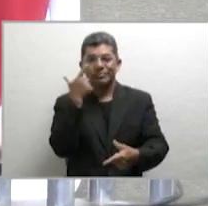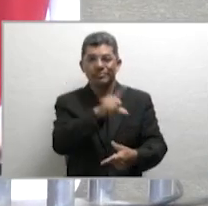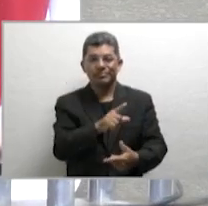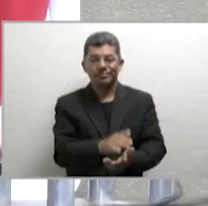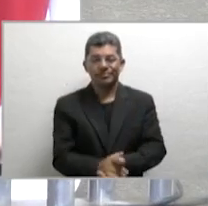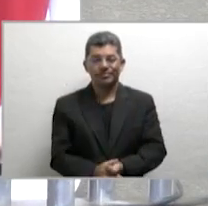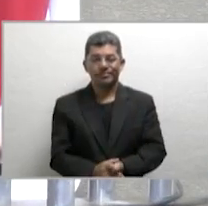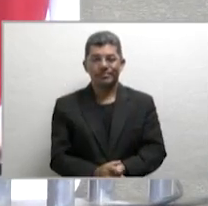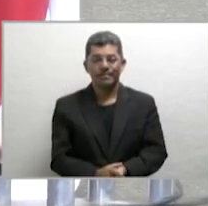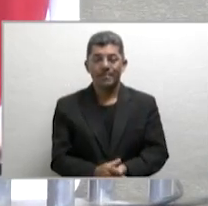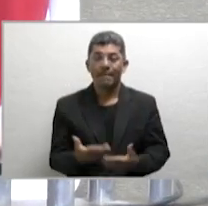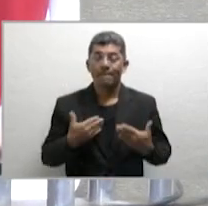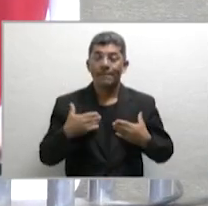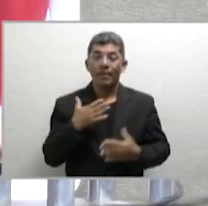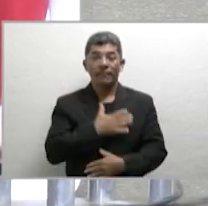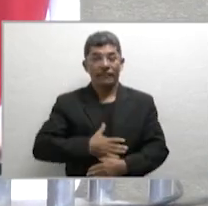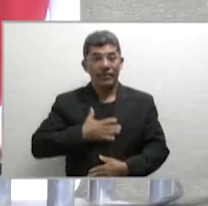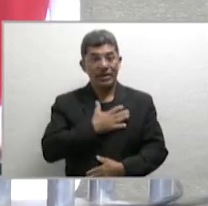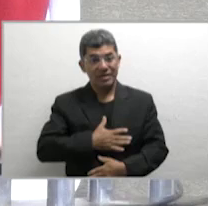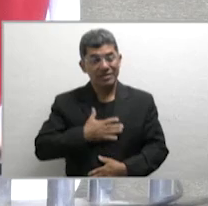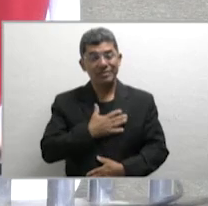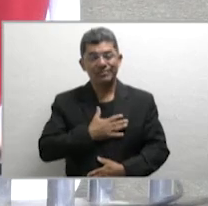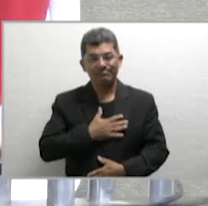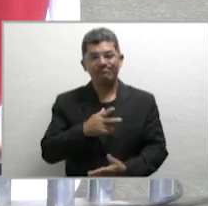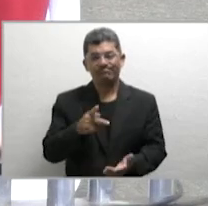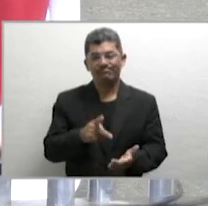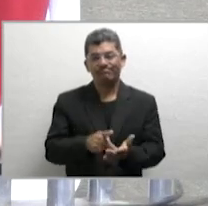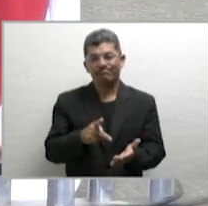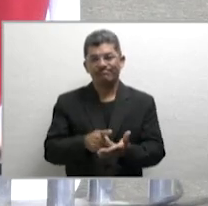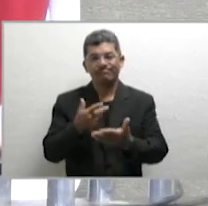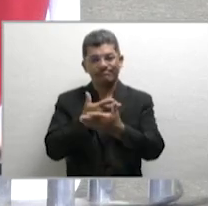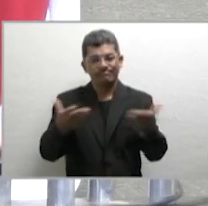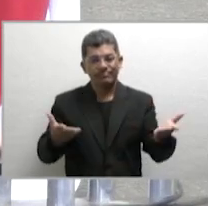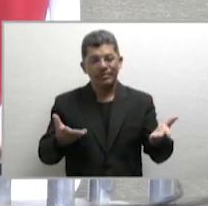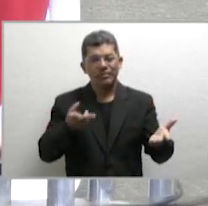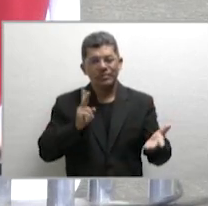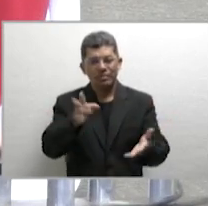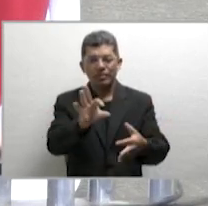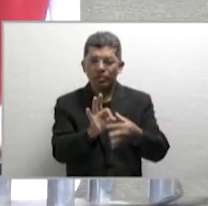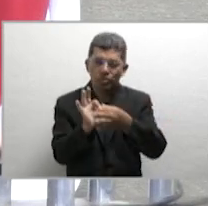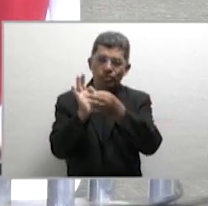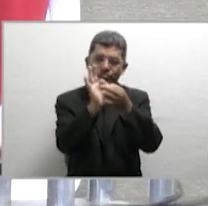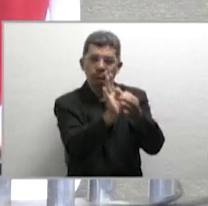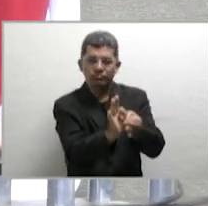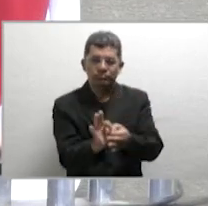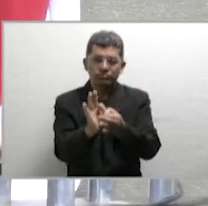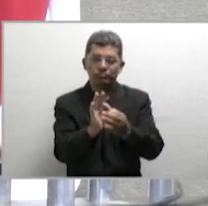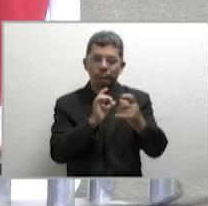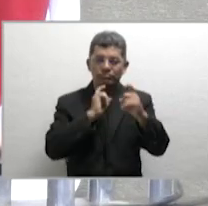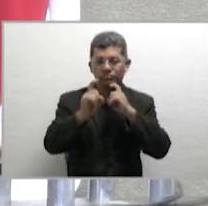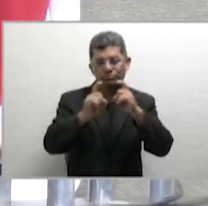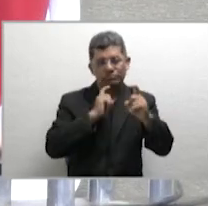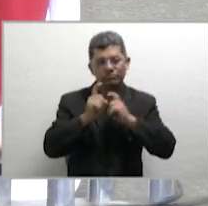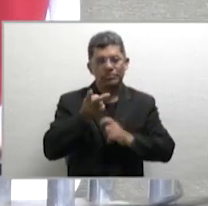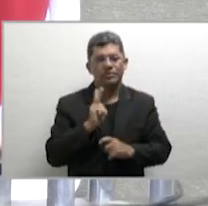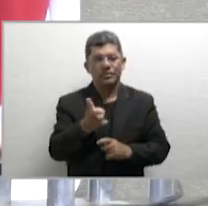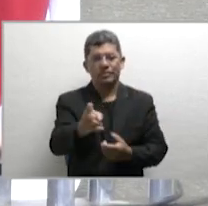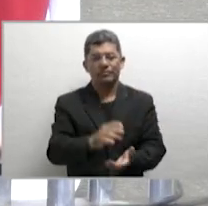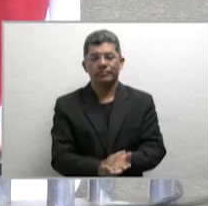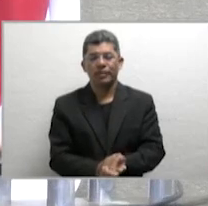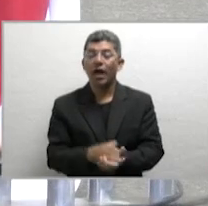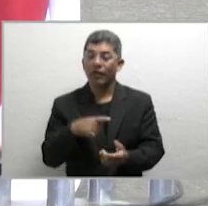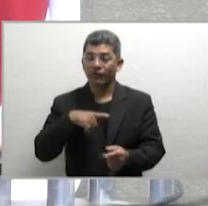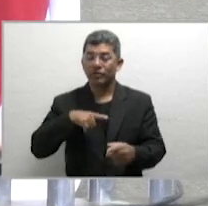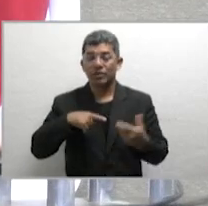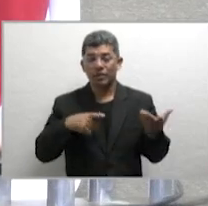Então, fico muito feliz, honrado. Vou sempre prezar a união, vou sempre prezar o diálogo. Vou estar aqui